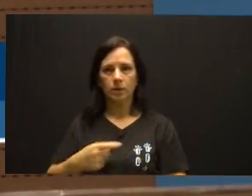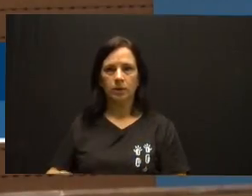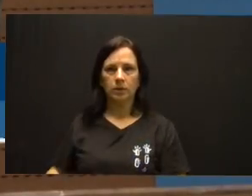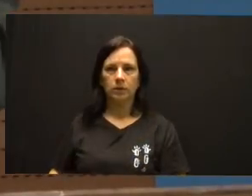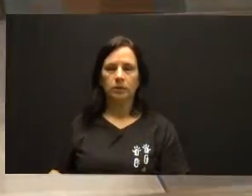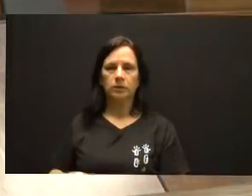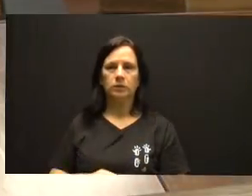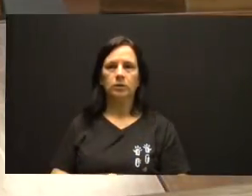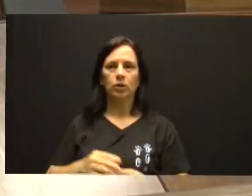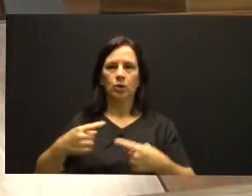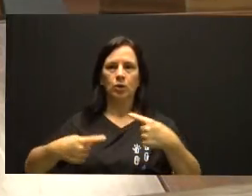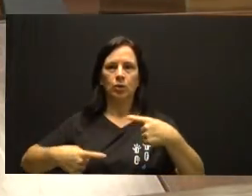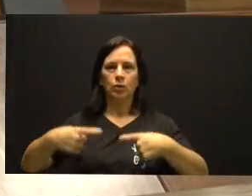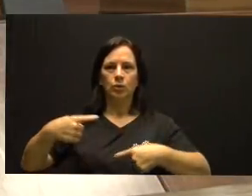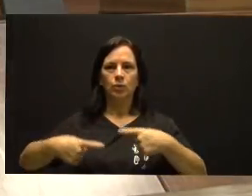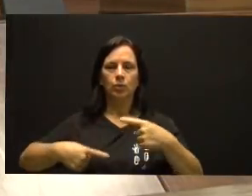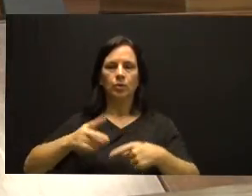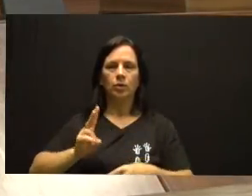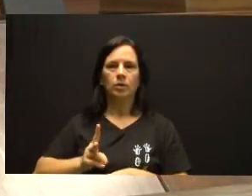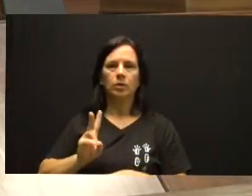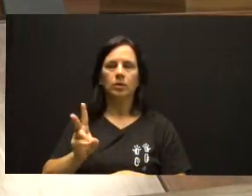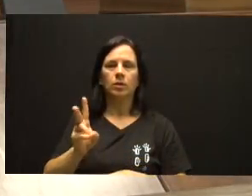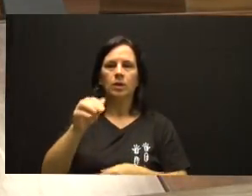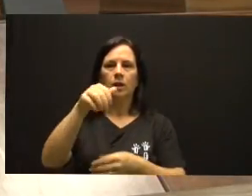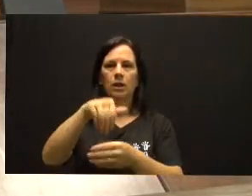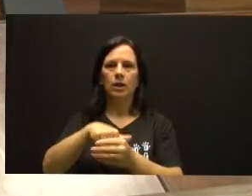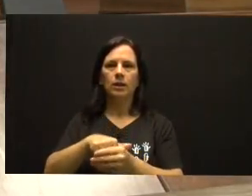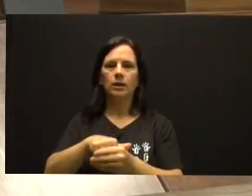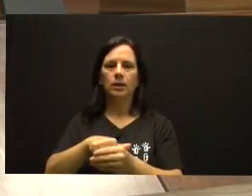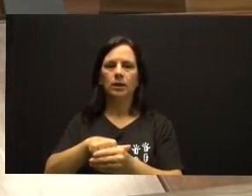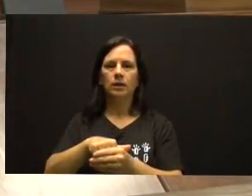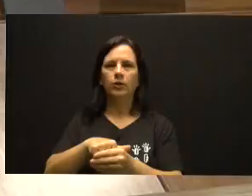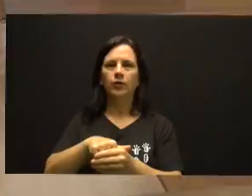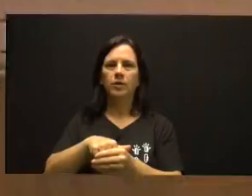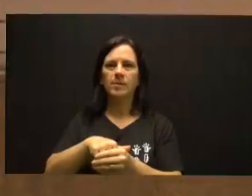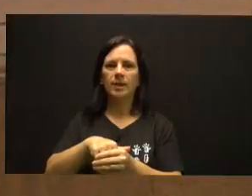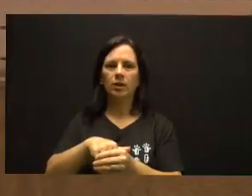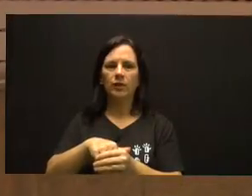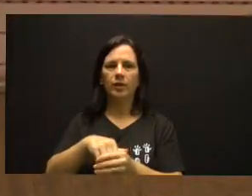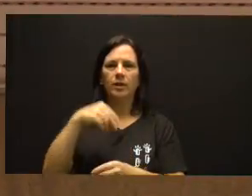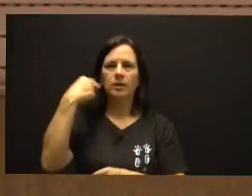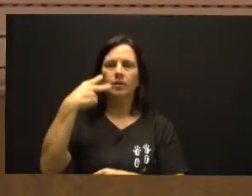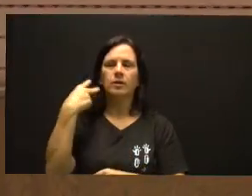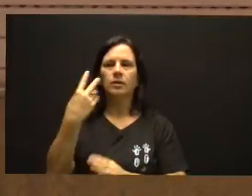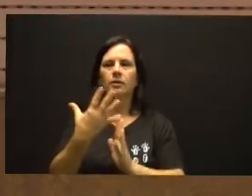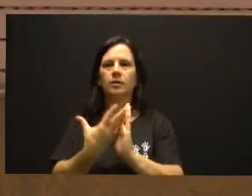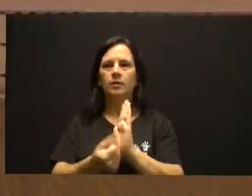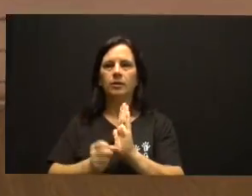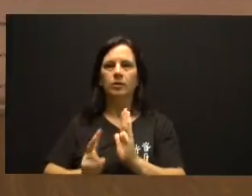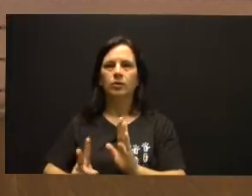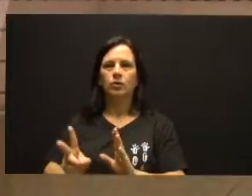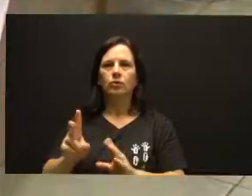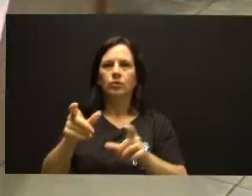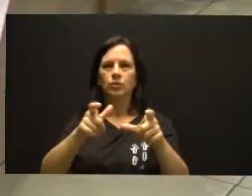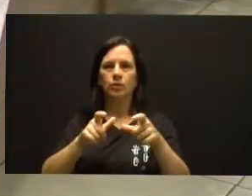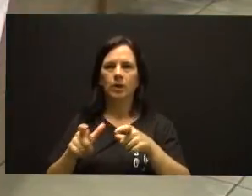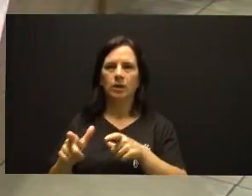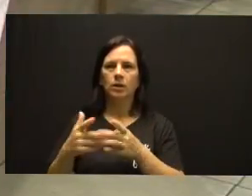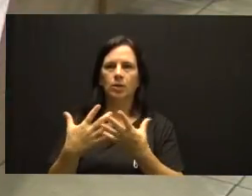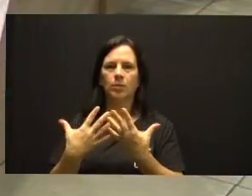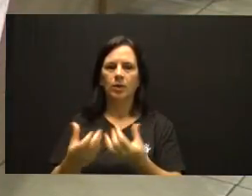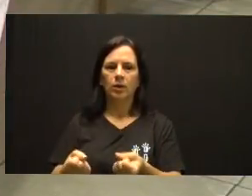Continua em discussão, em votação. Vereadores que forem pela aprovação, permaneçam como se